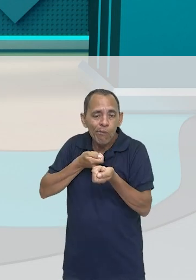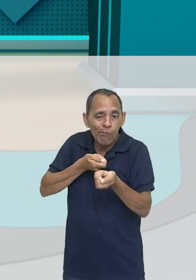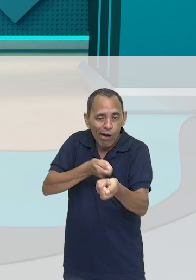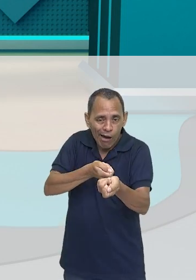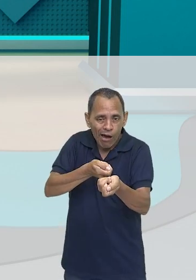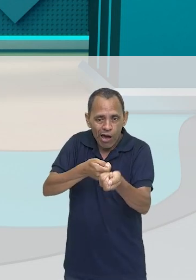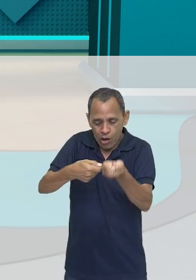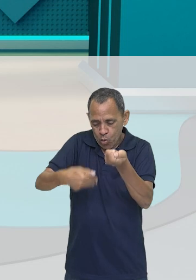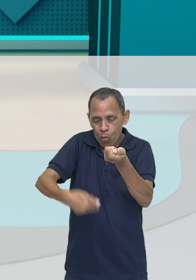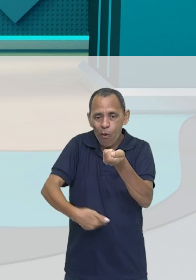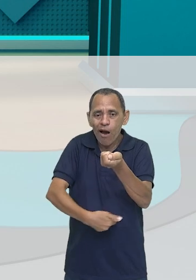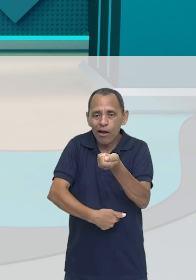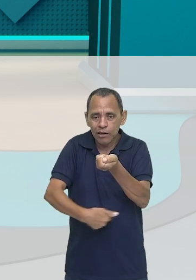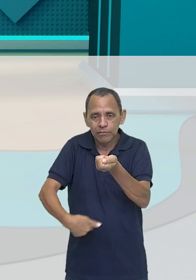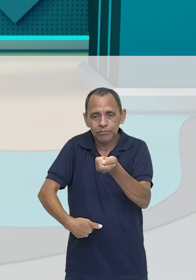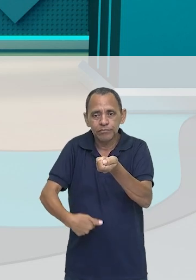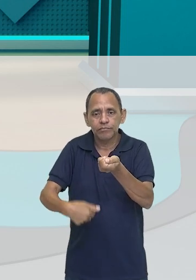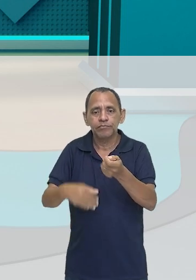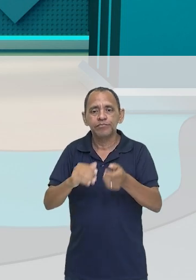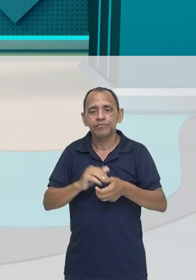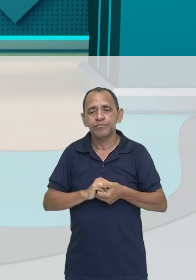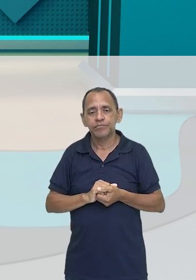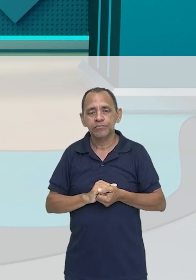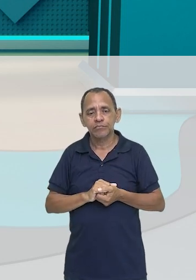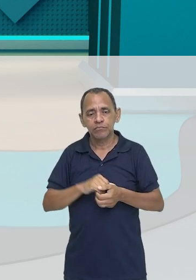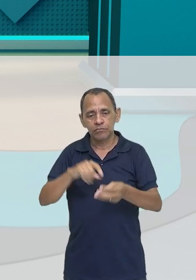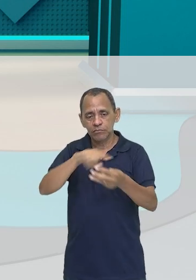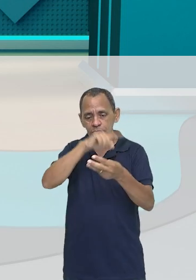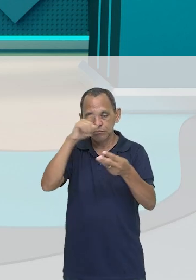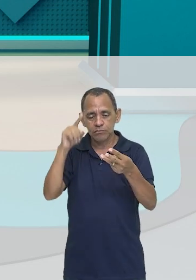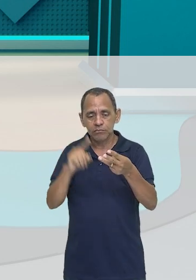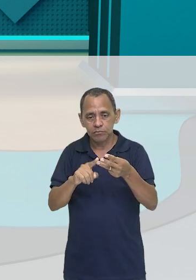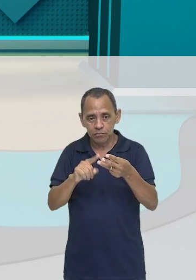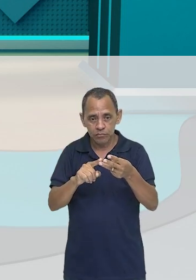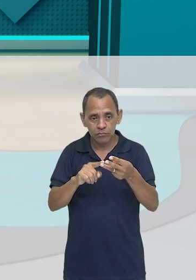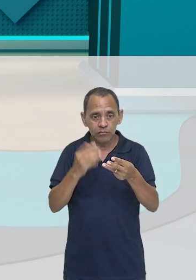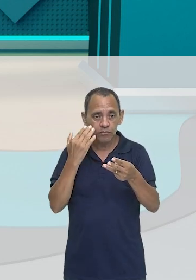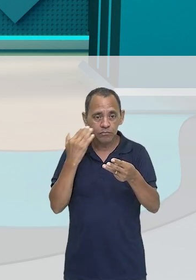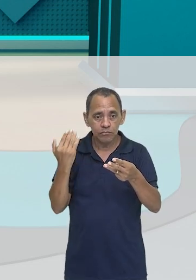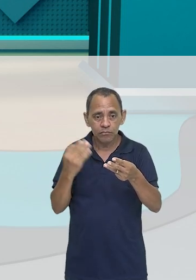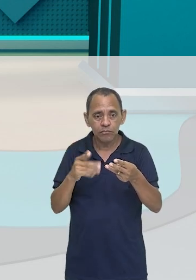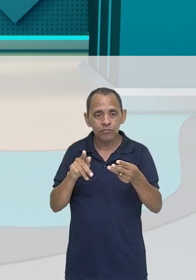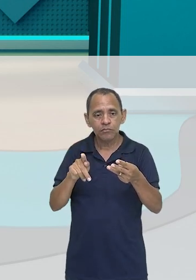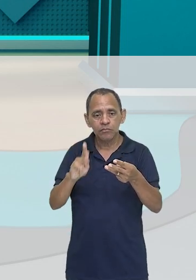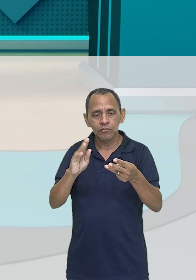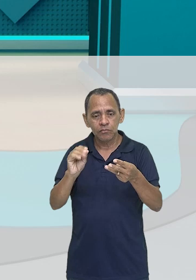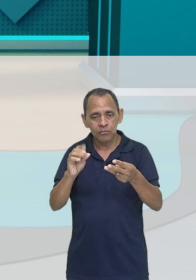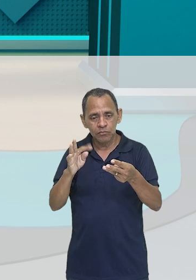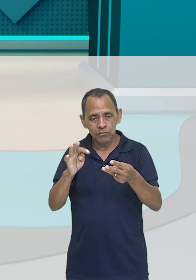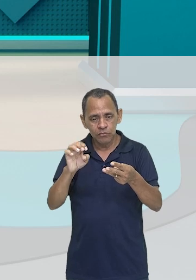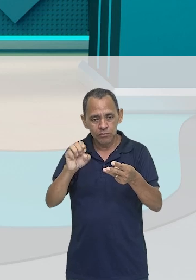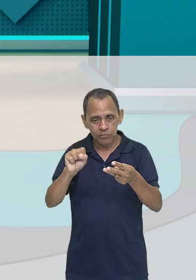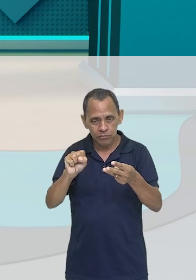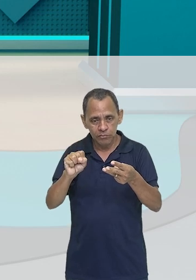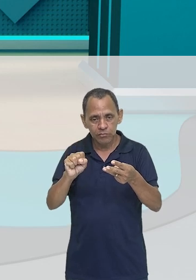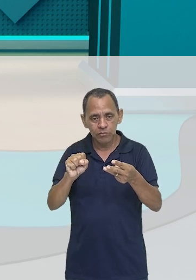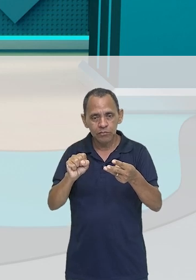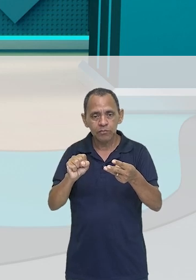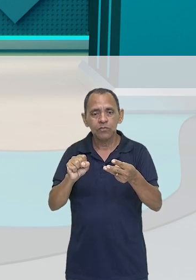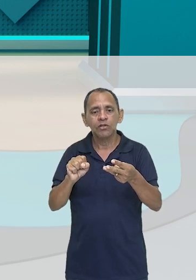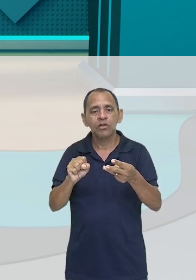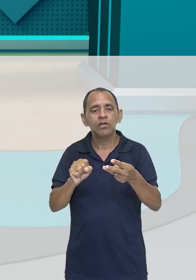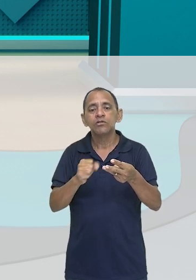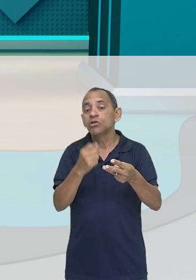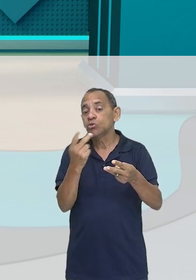adversário. Além do men e do do, nós temos os koteis, ou as koteis,